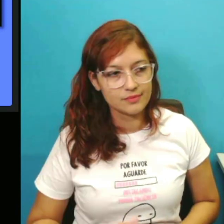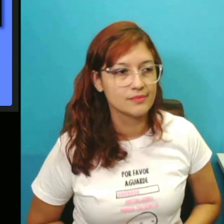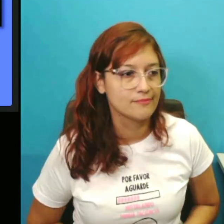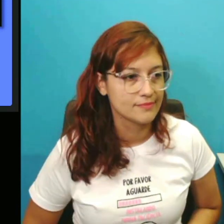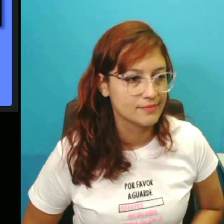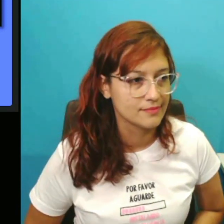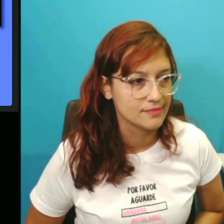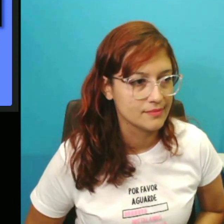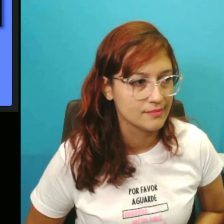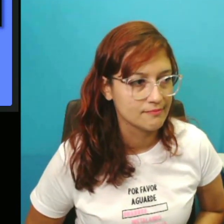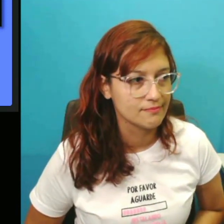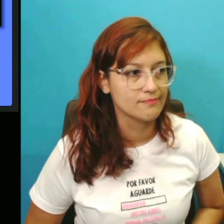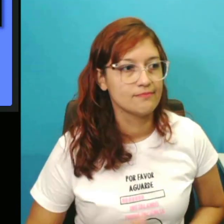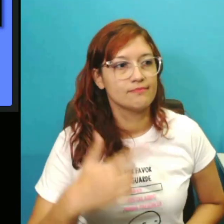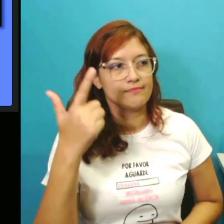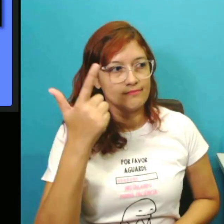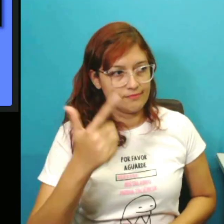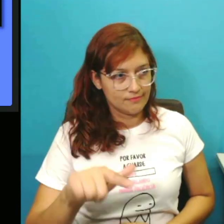queira adquirir o mesmo.